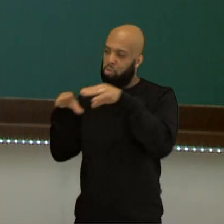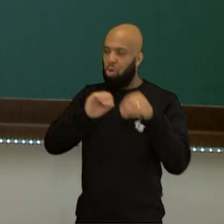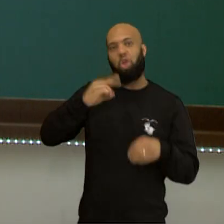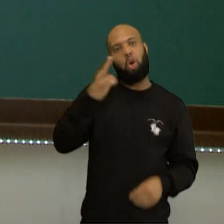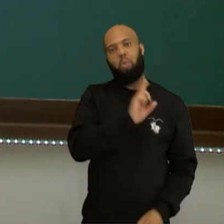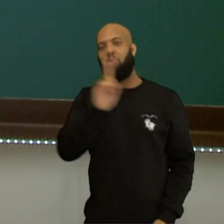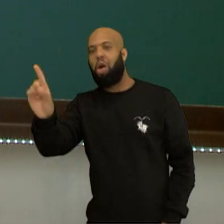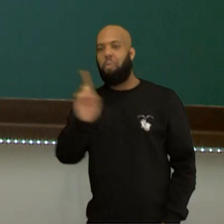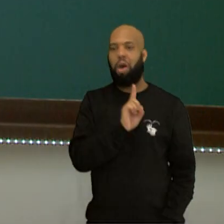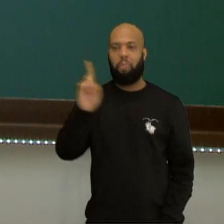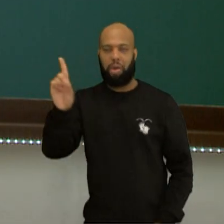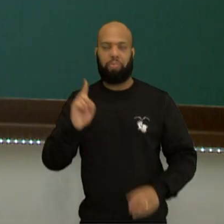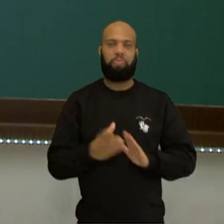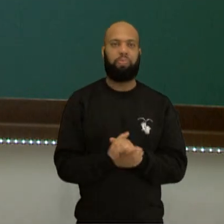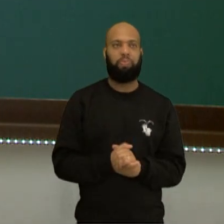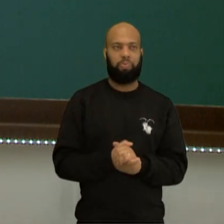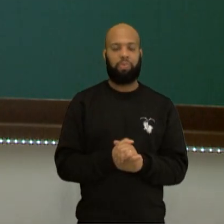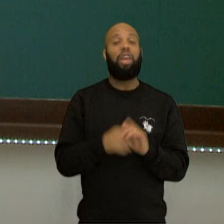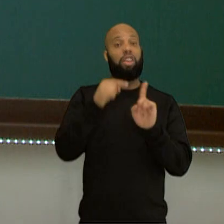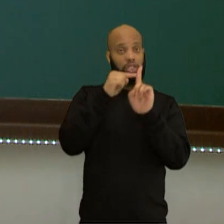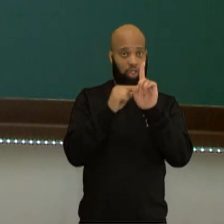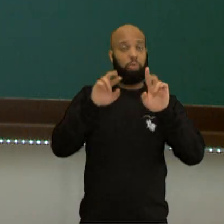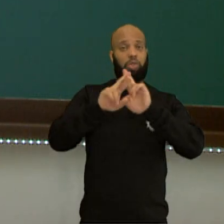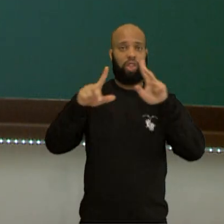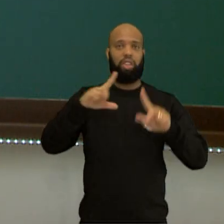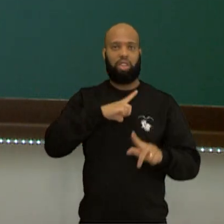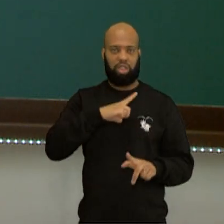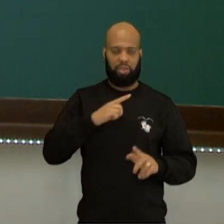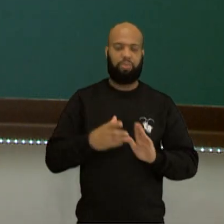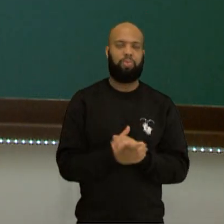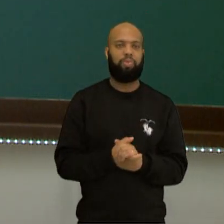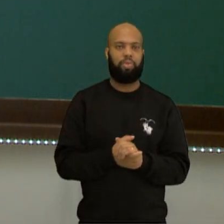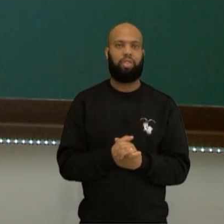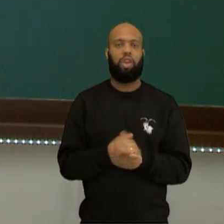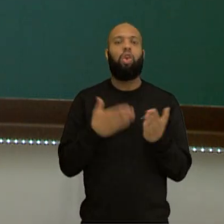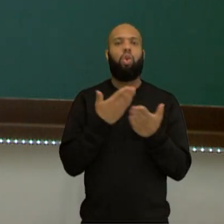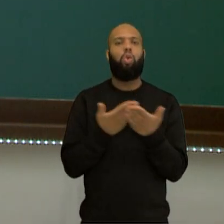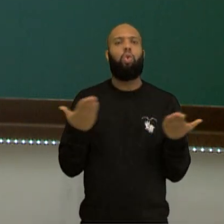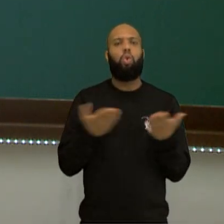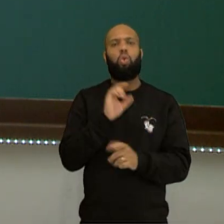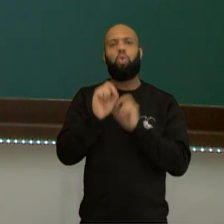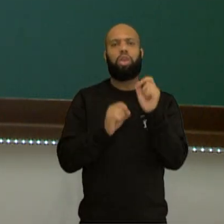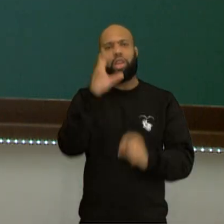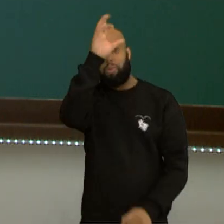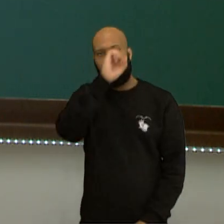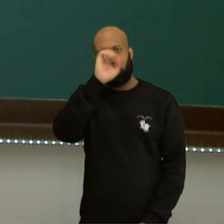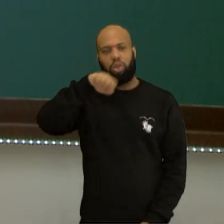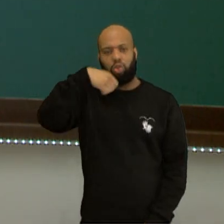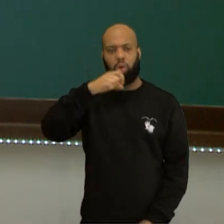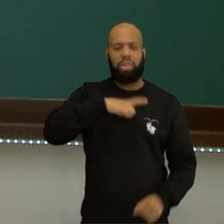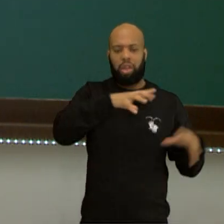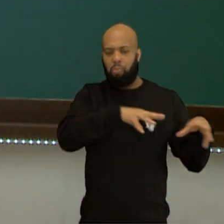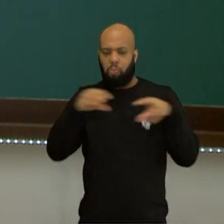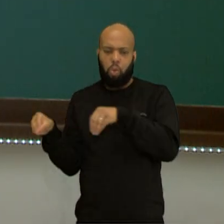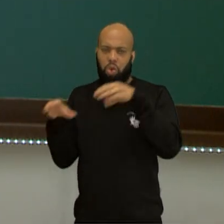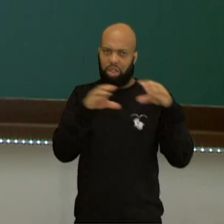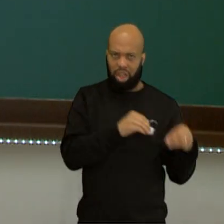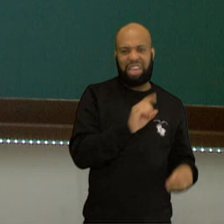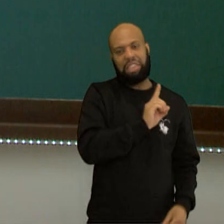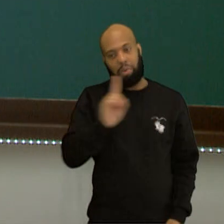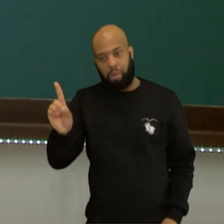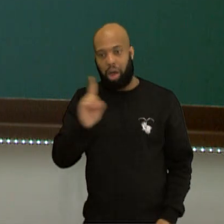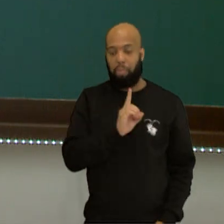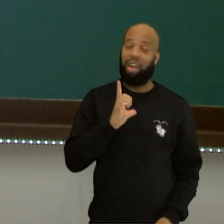migram, certo? Aí tipos diferentes ali de migrações. Então na aula de hoje a gente falou sobre migrações internas,